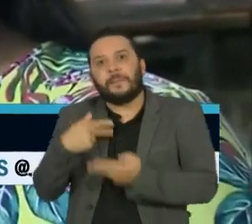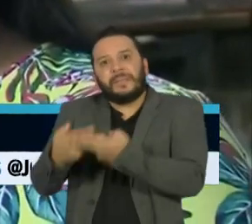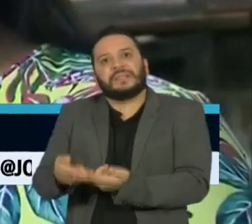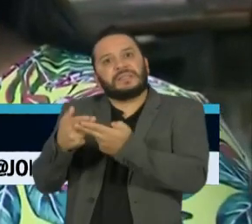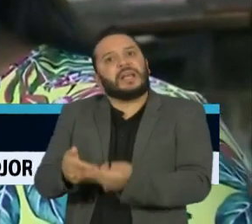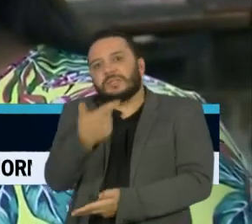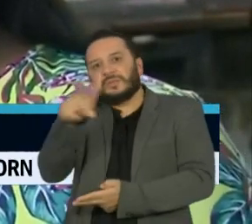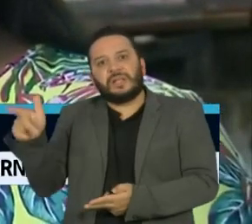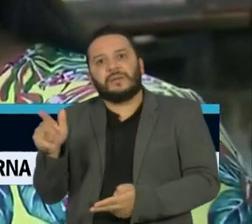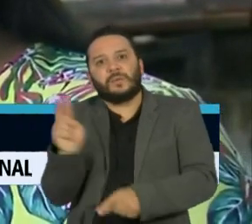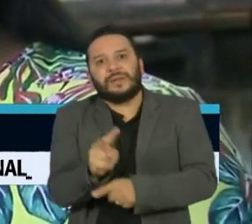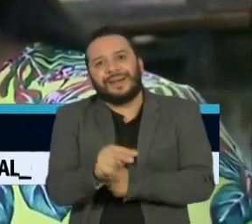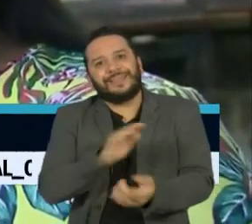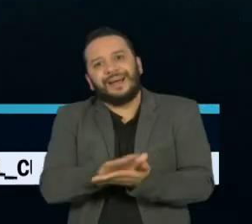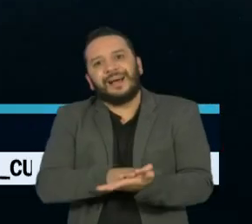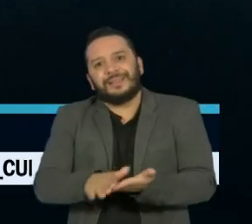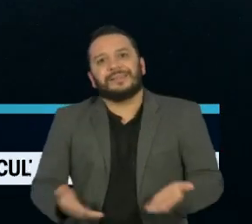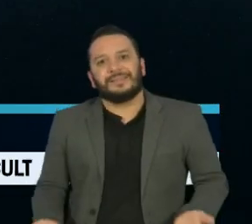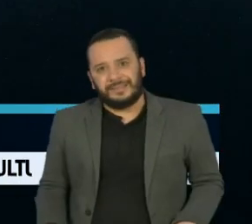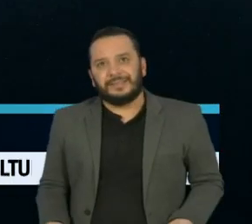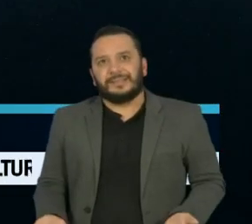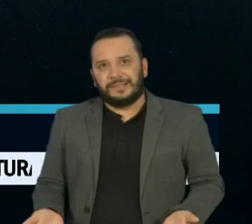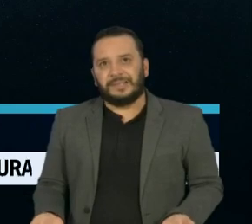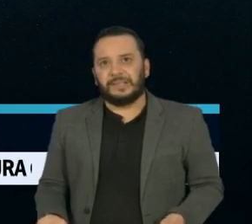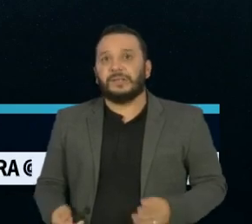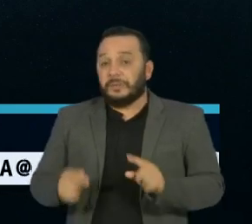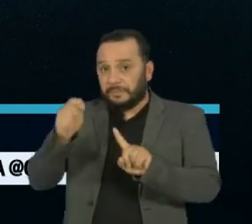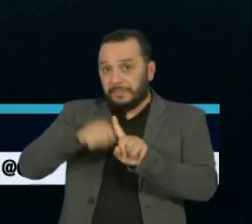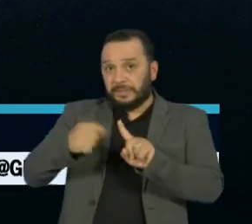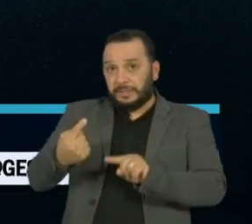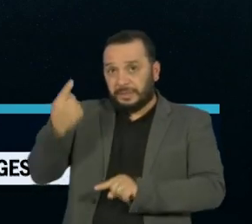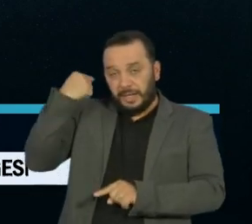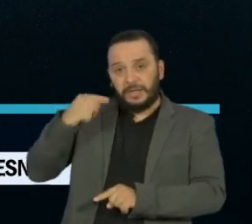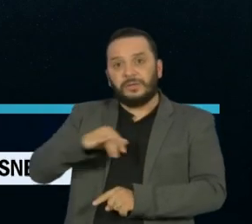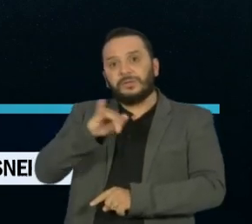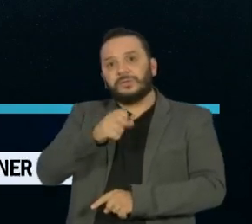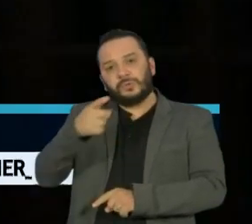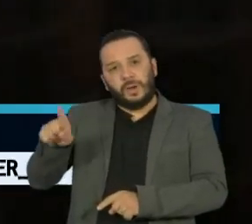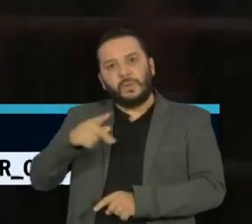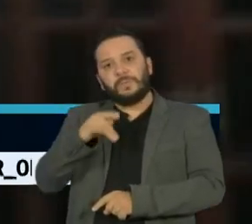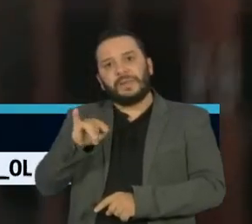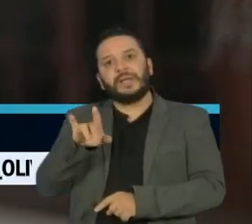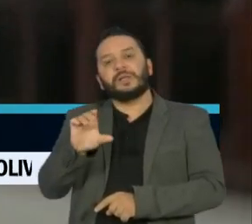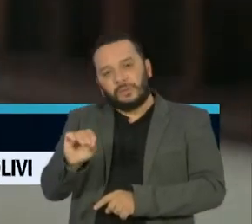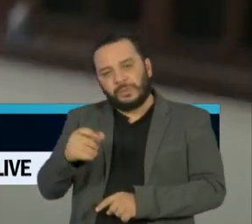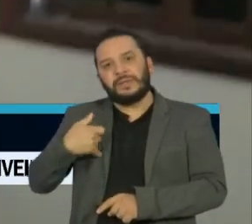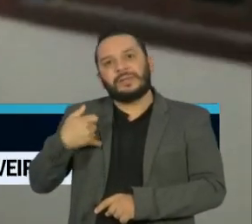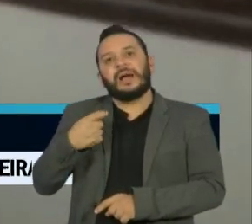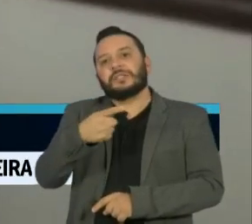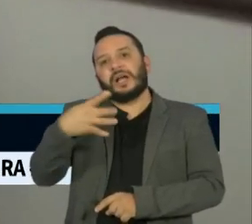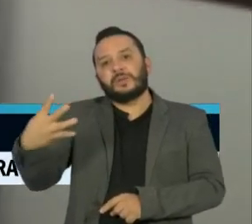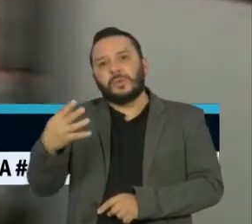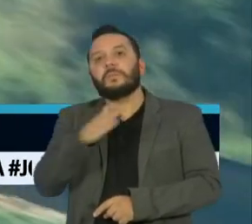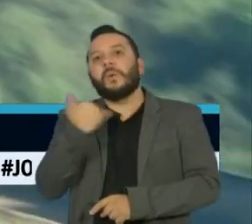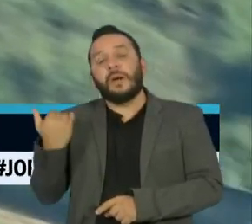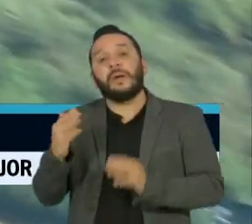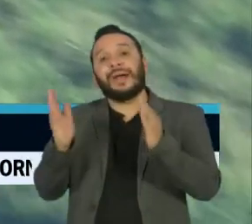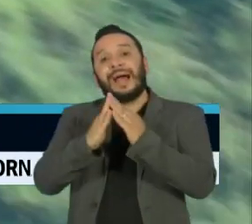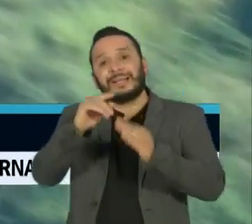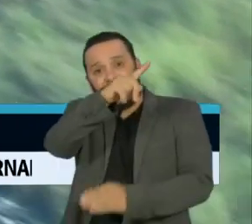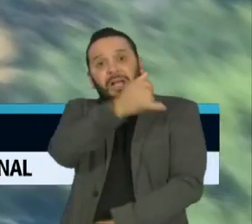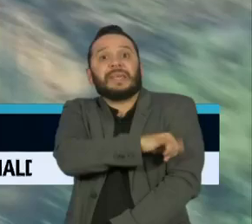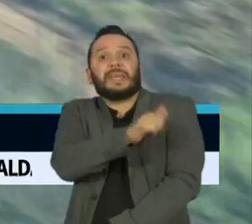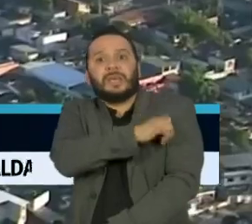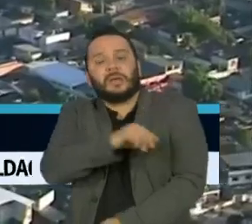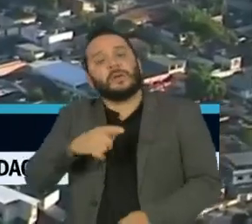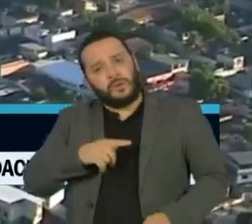para cuidar, para tirar. No mês passado, João Pedro Matos, de 14 anos, morreu em casa depois de uma operação